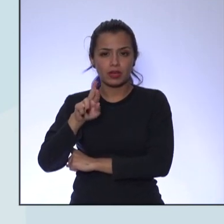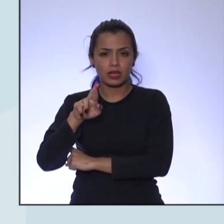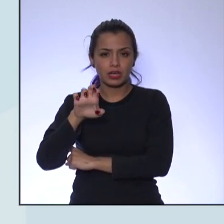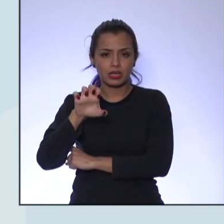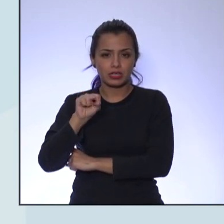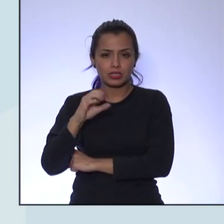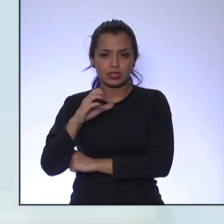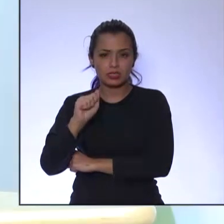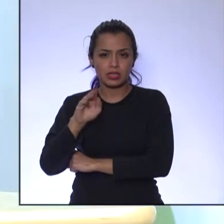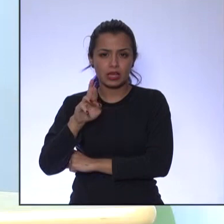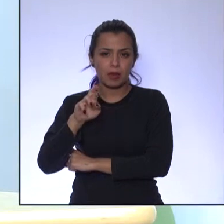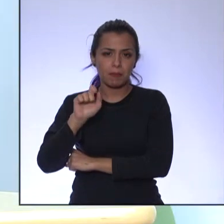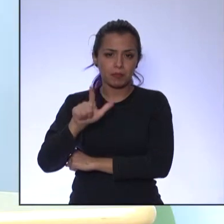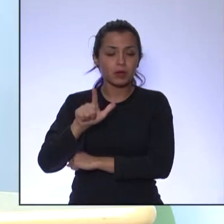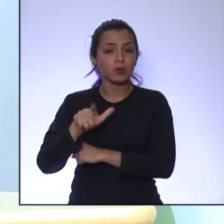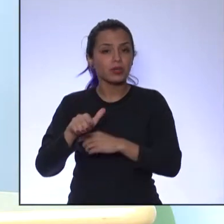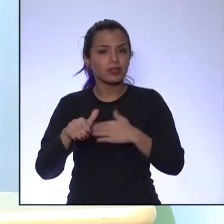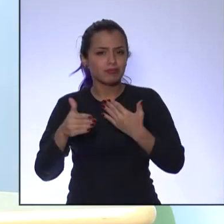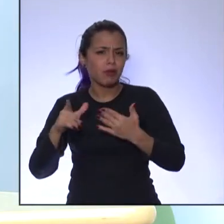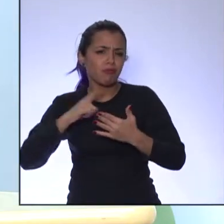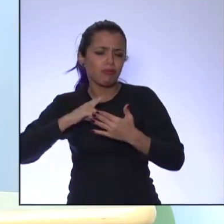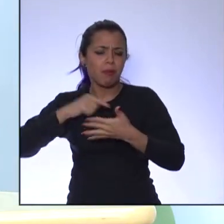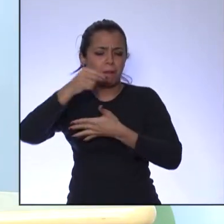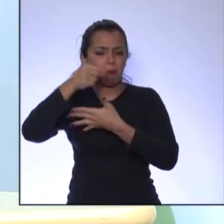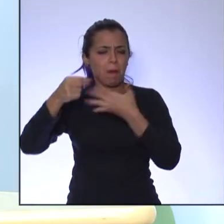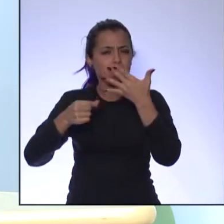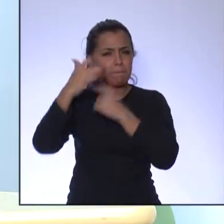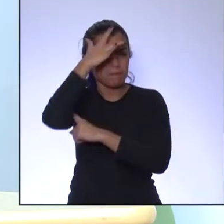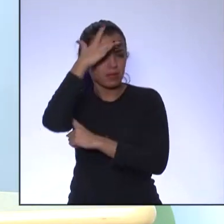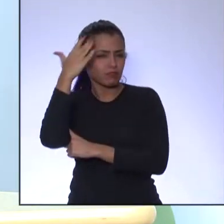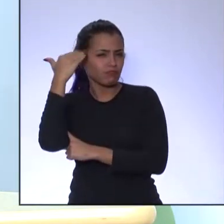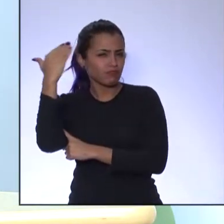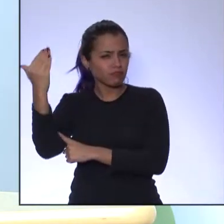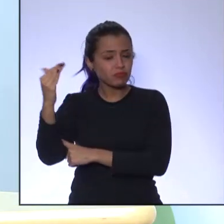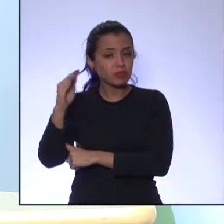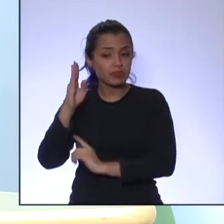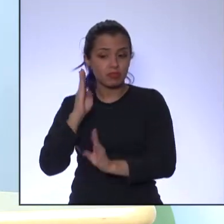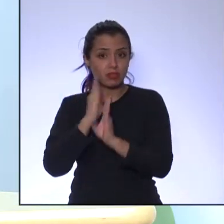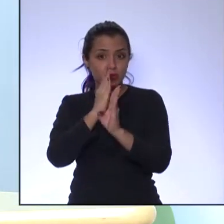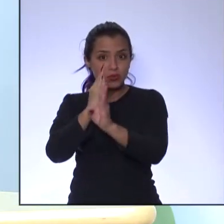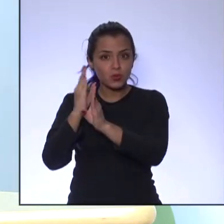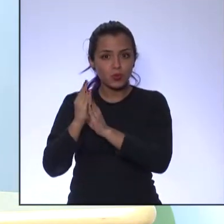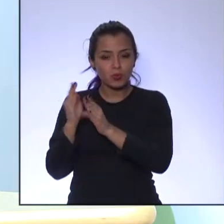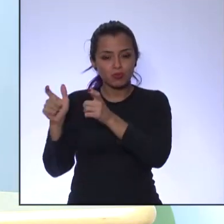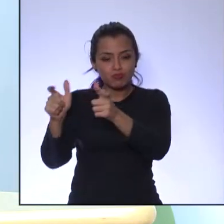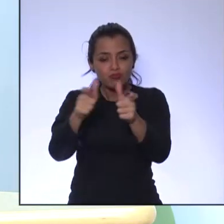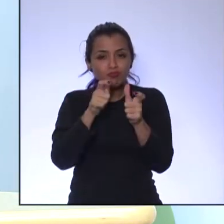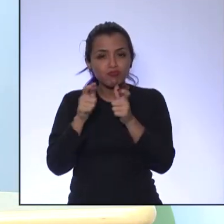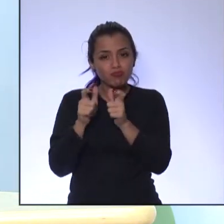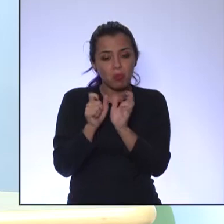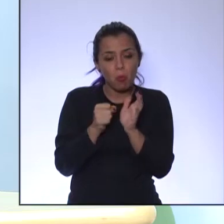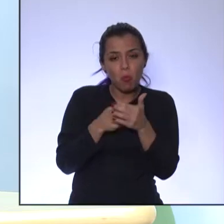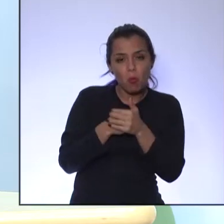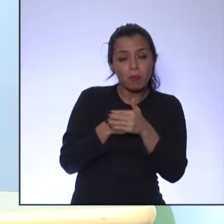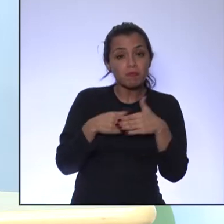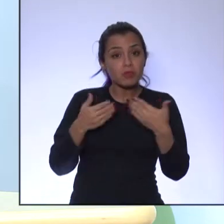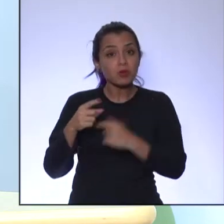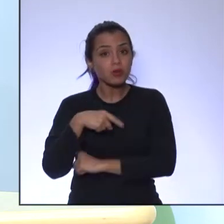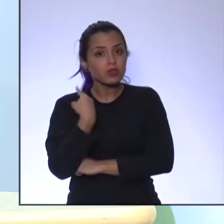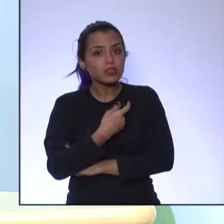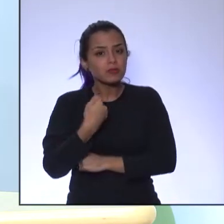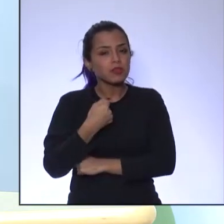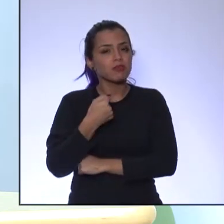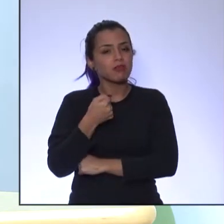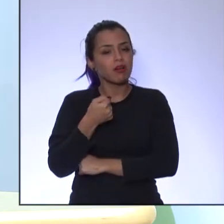a possibilidade de intercâmbio entre os mundos, esses mundos desconhecidos. Então, a gente precisa contextualizar e entender esse